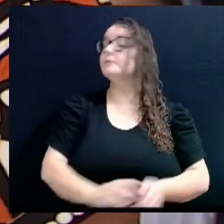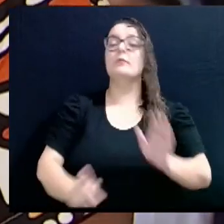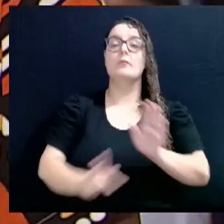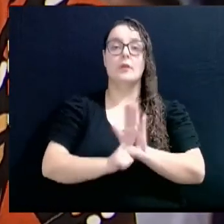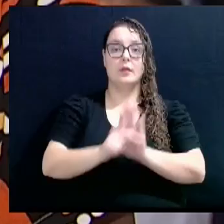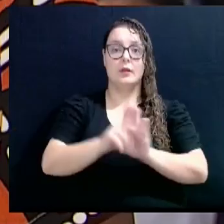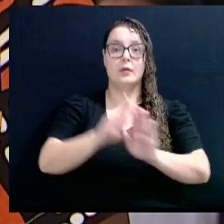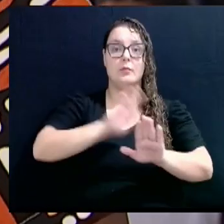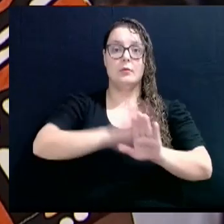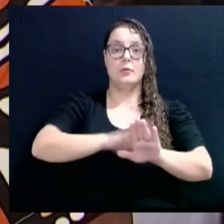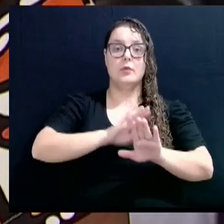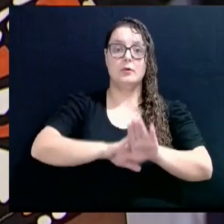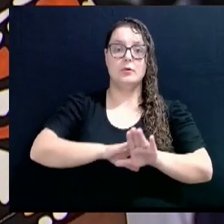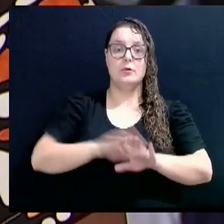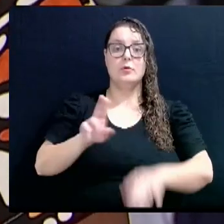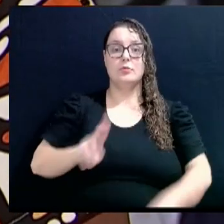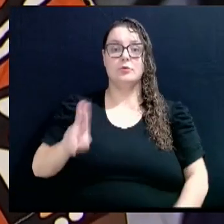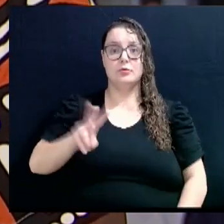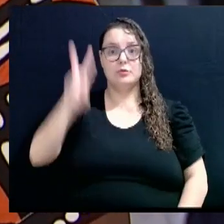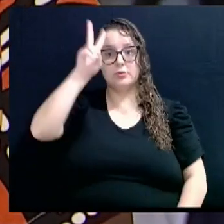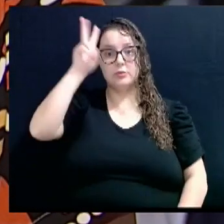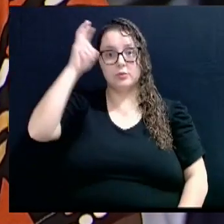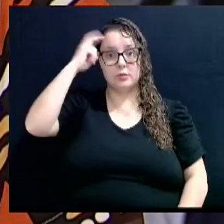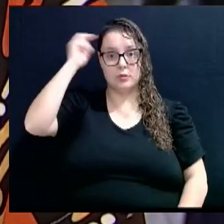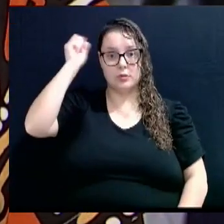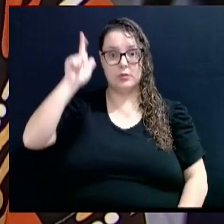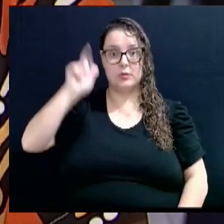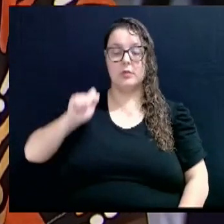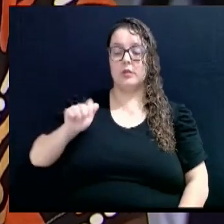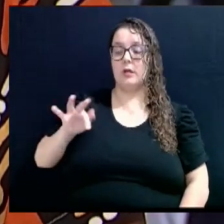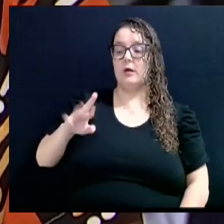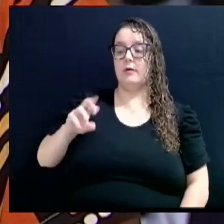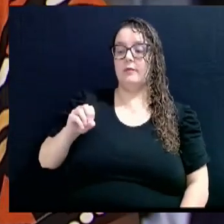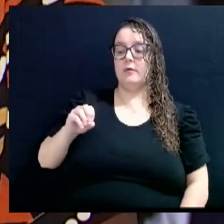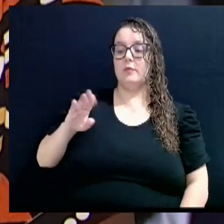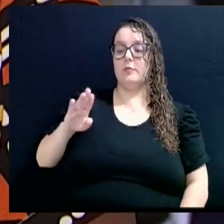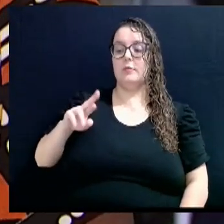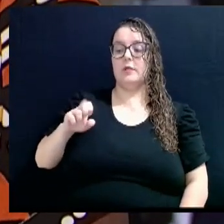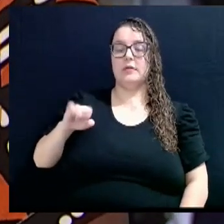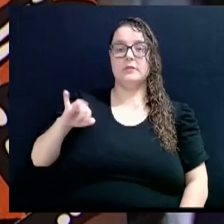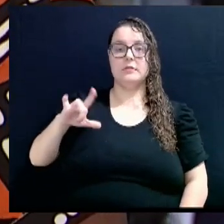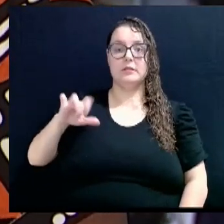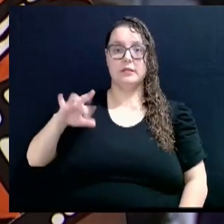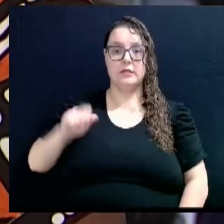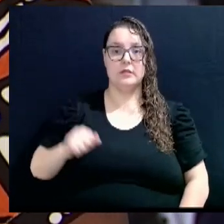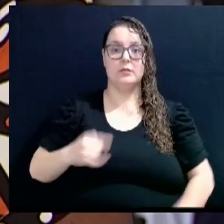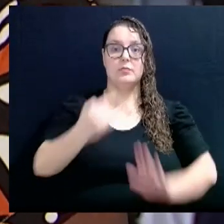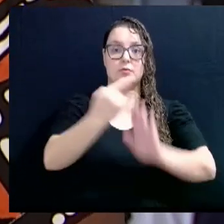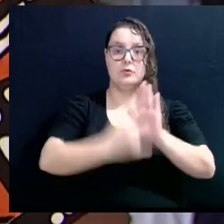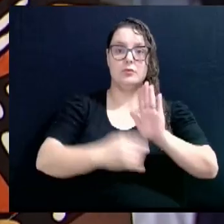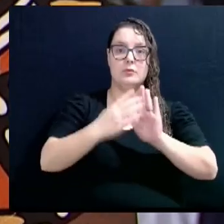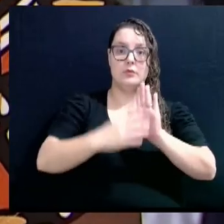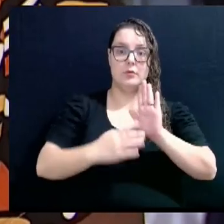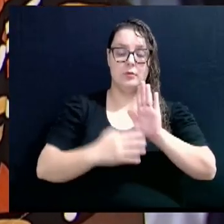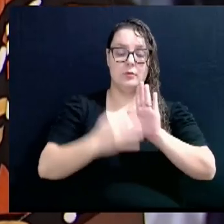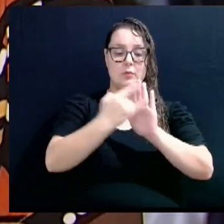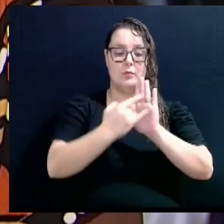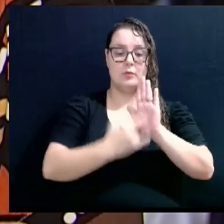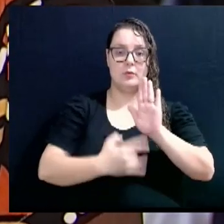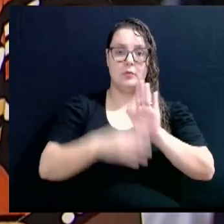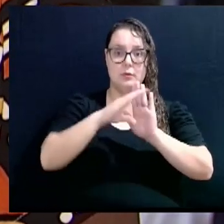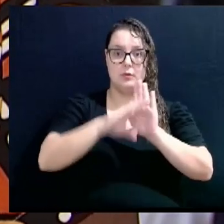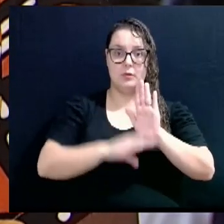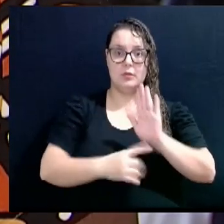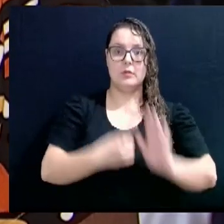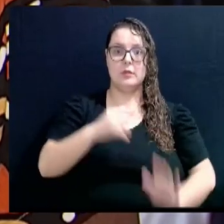implementação do ensino de História e Cultura Africana e Afro-Brasileira no currículo, em cumprimento da Lei 10.639, que